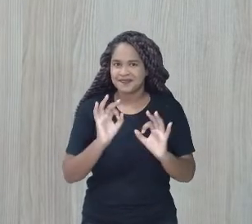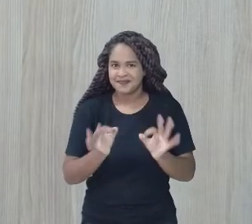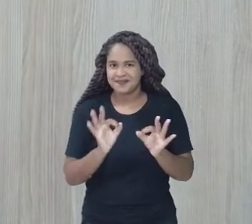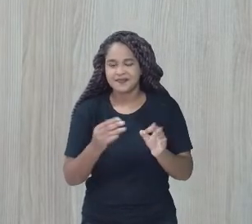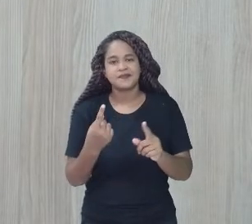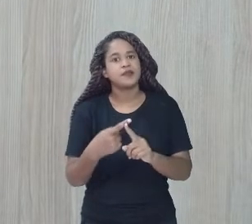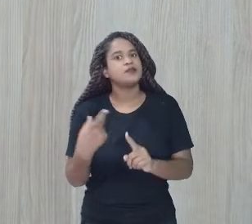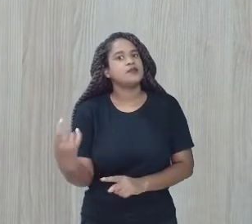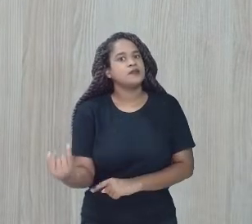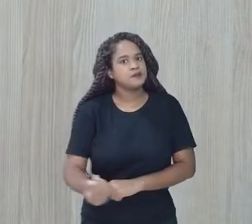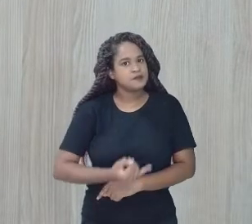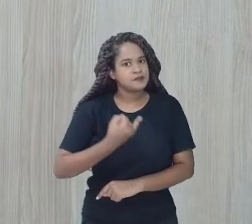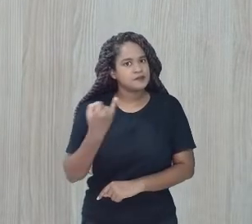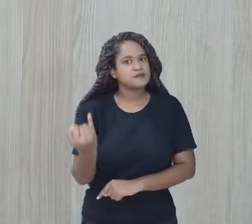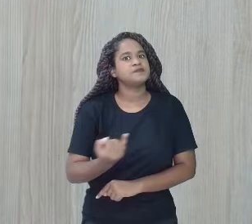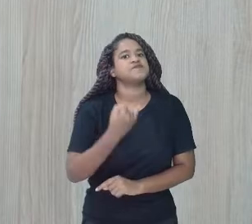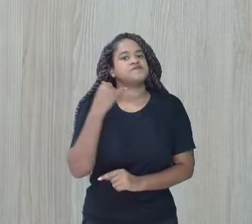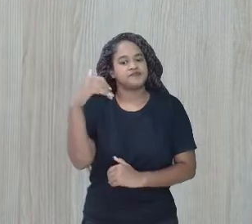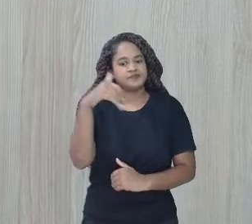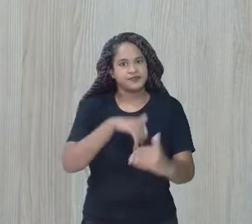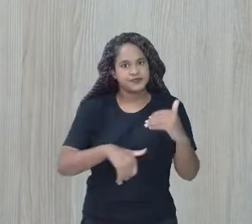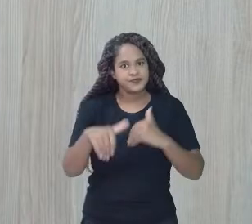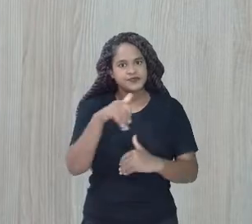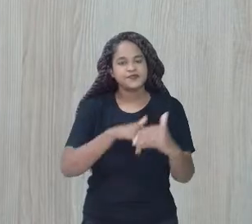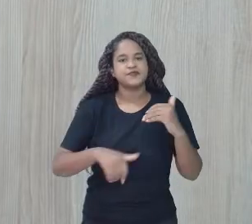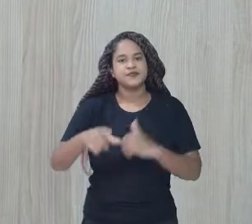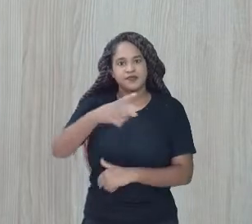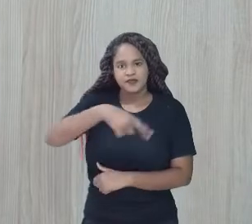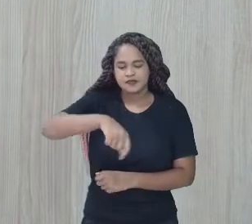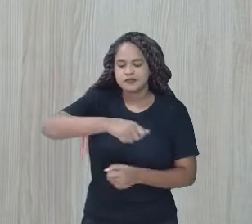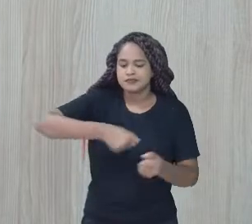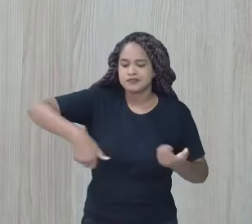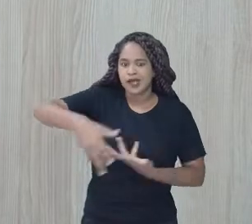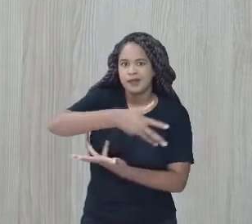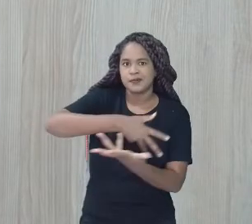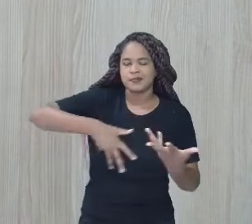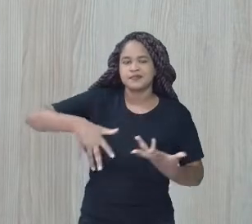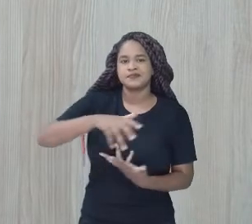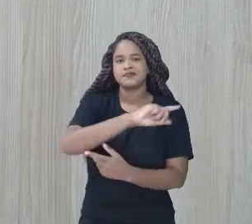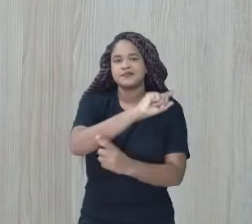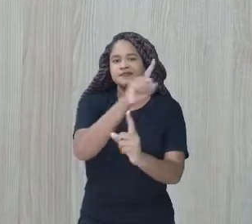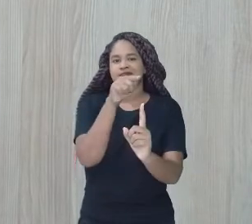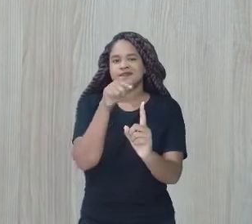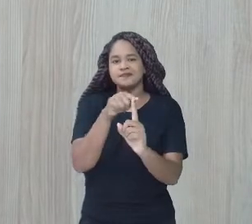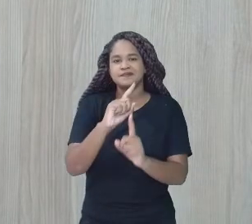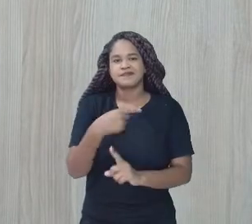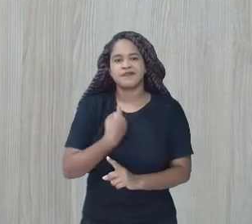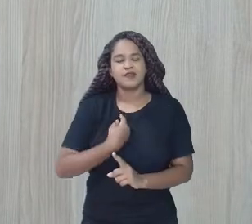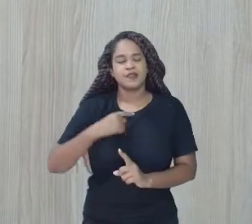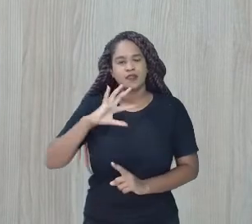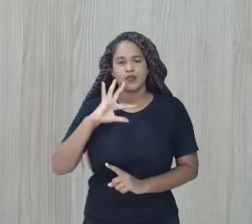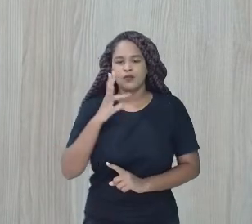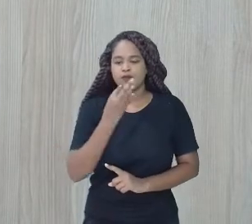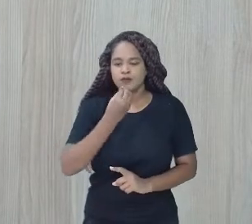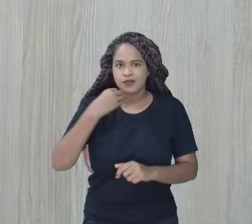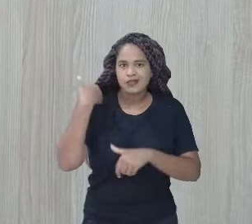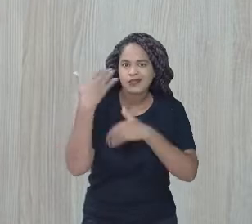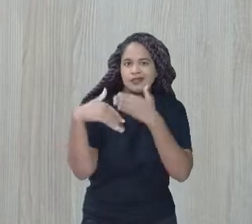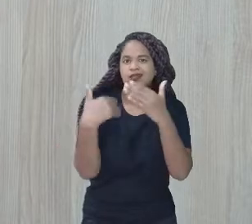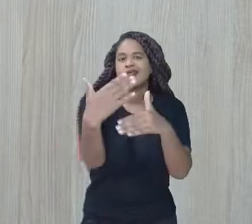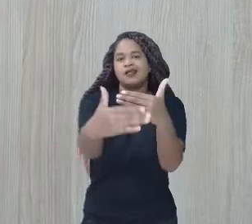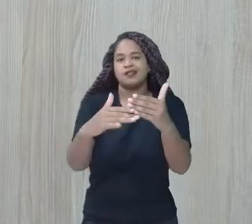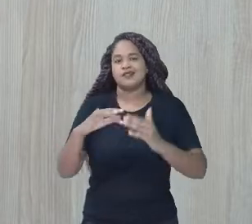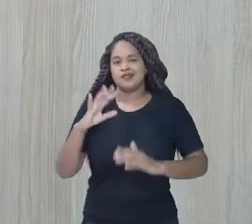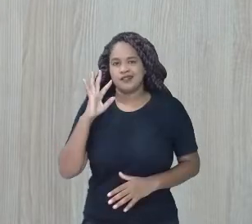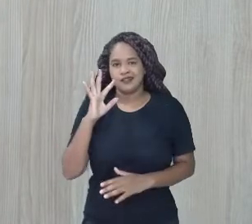Porque é importantíssima a participação, que vocês interajam aqui, para que a gente possa construir um conhecimento bem legal